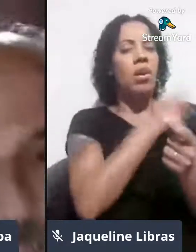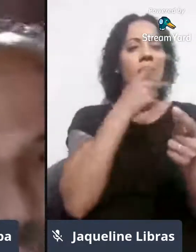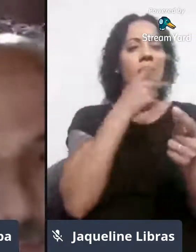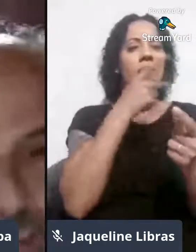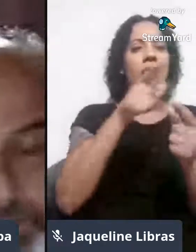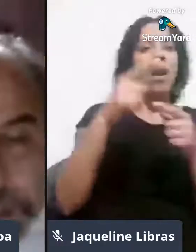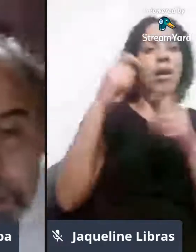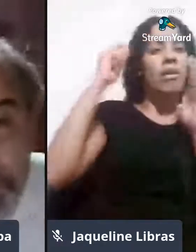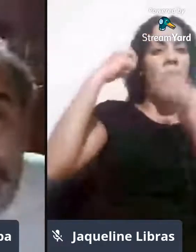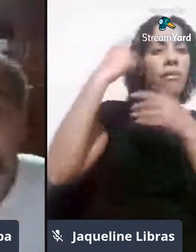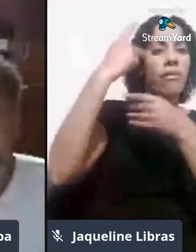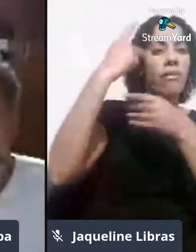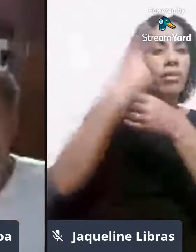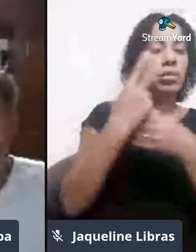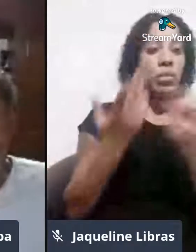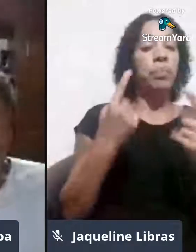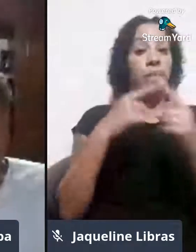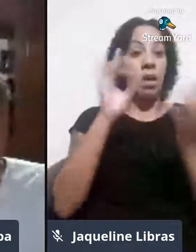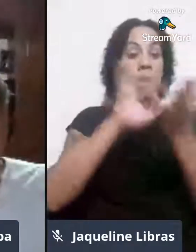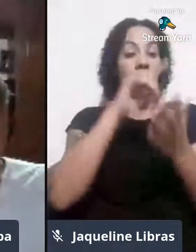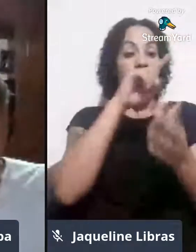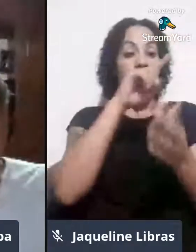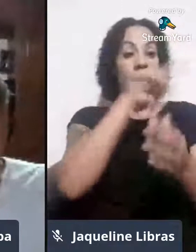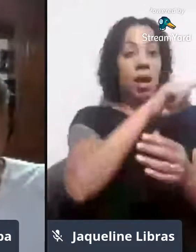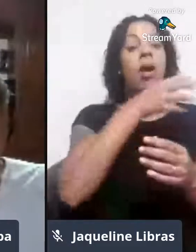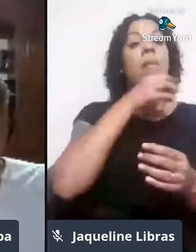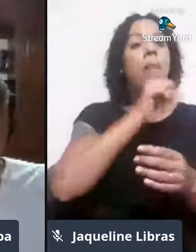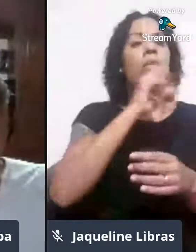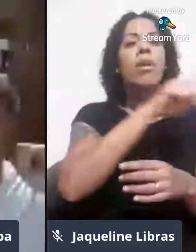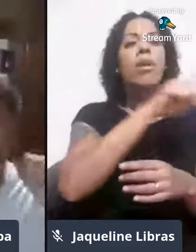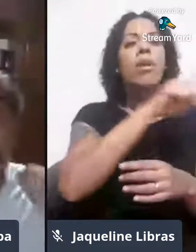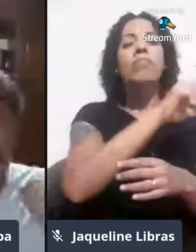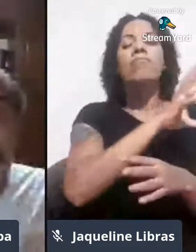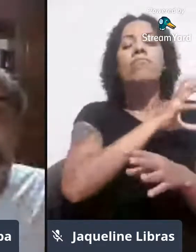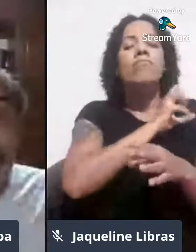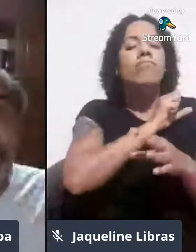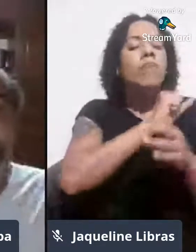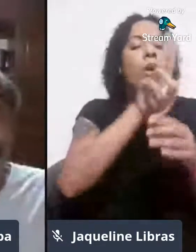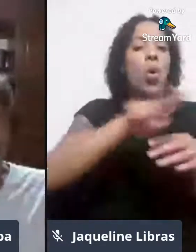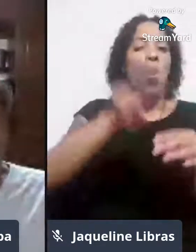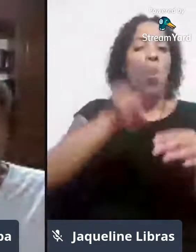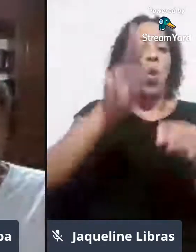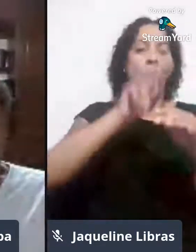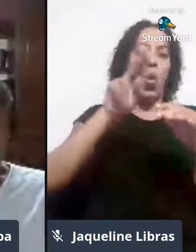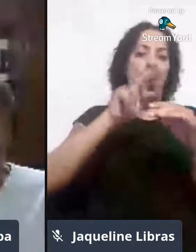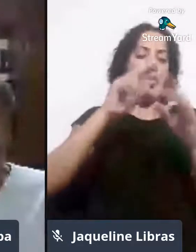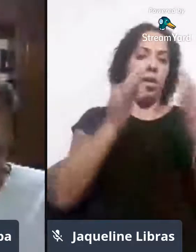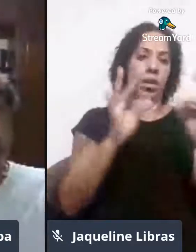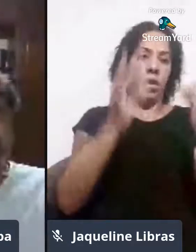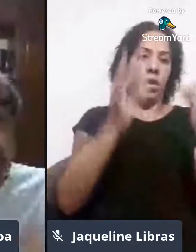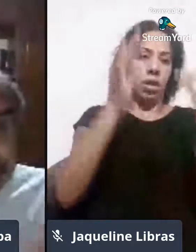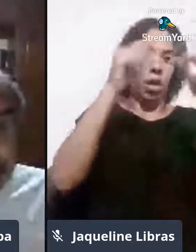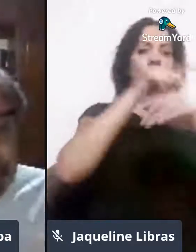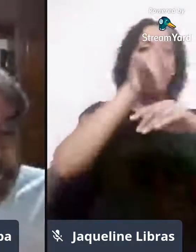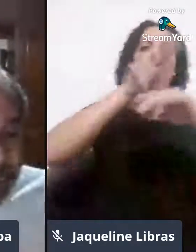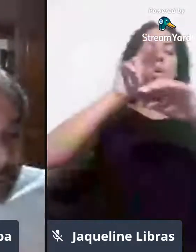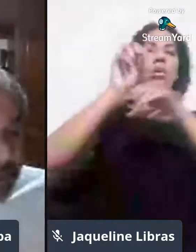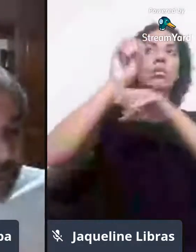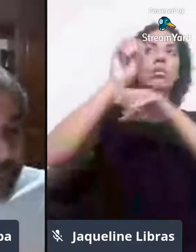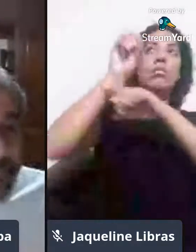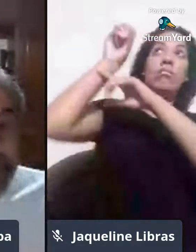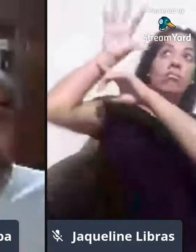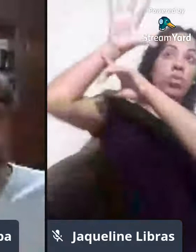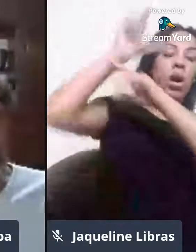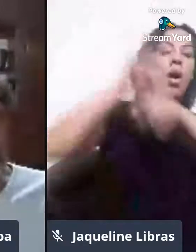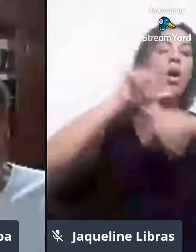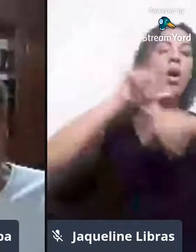era um amante do uso das tecnologias, não é? Desde o reto projetor no interior do Rio Grande do Norte até,